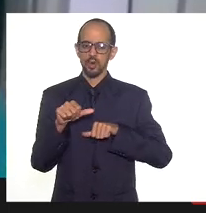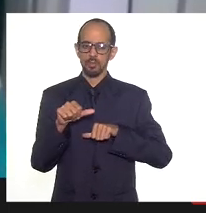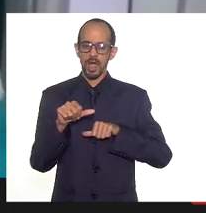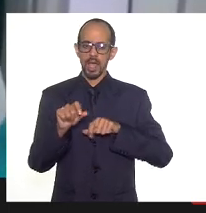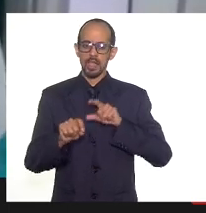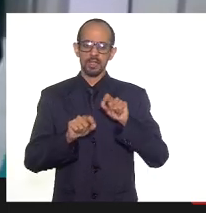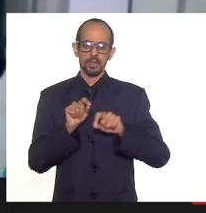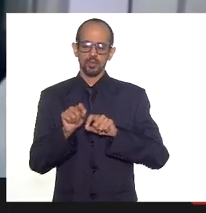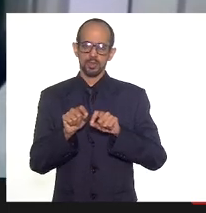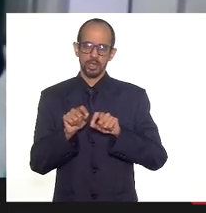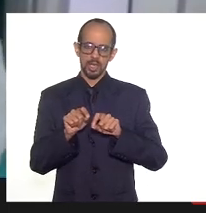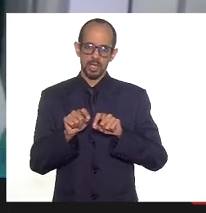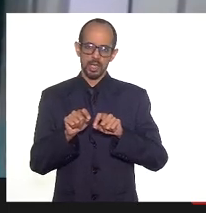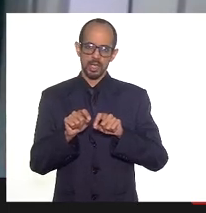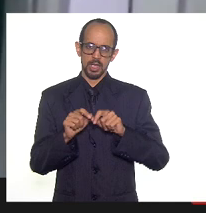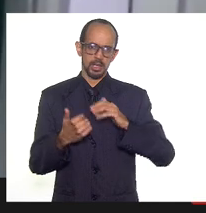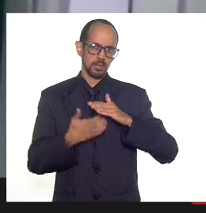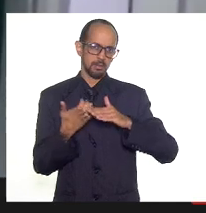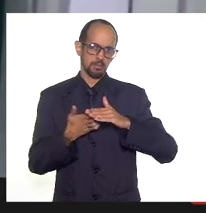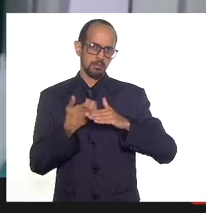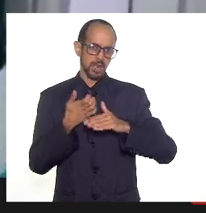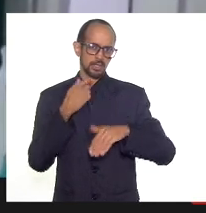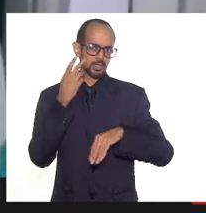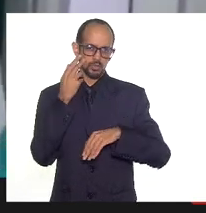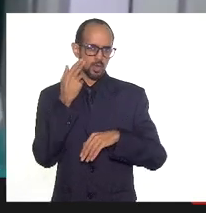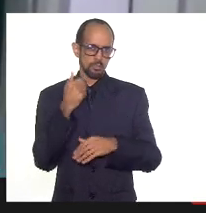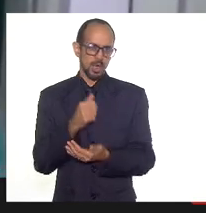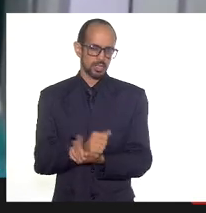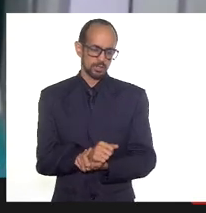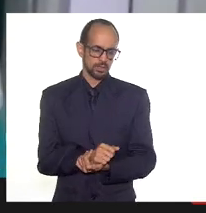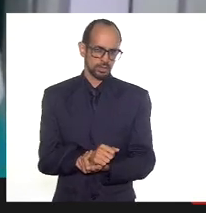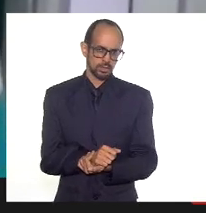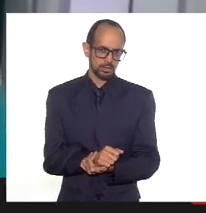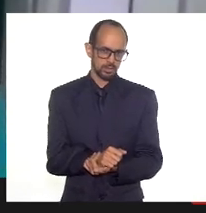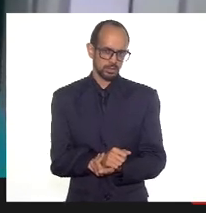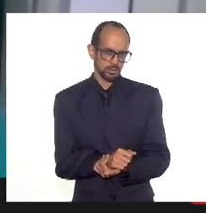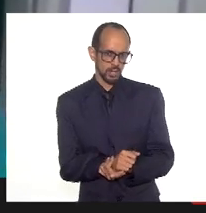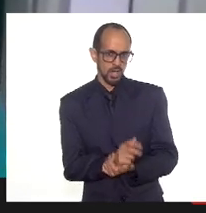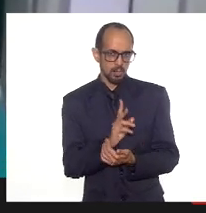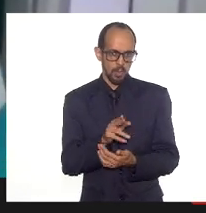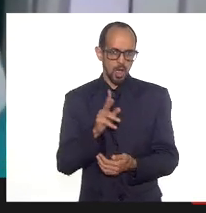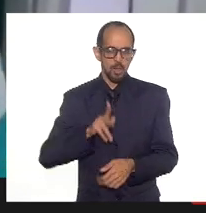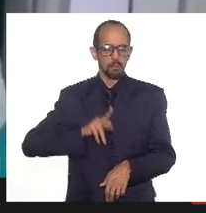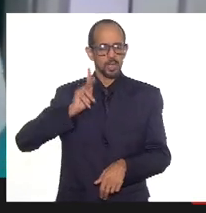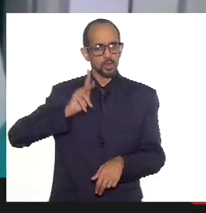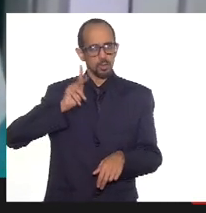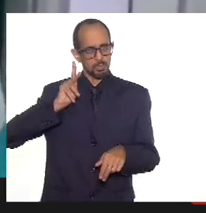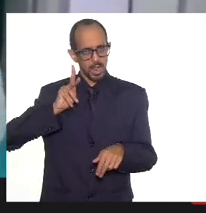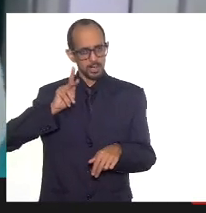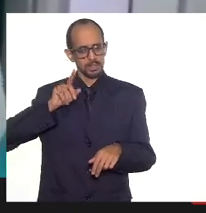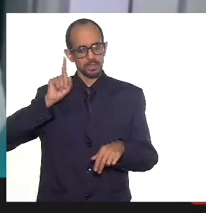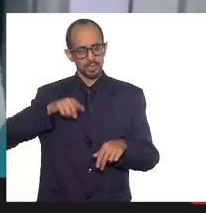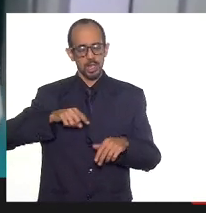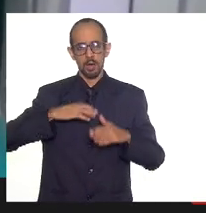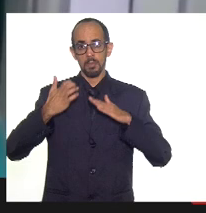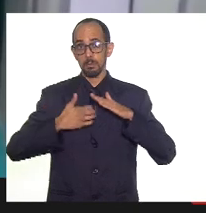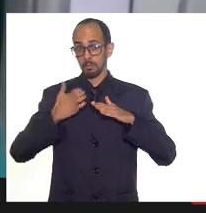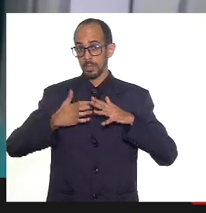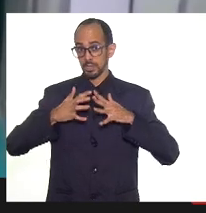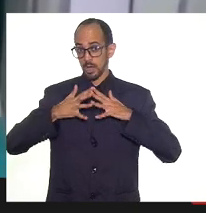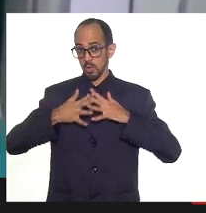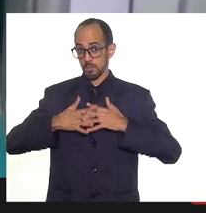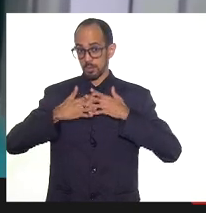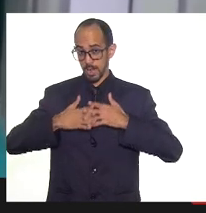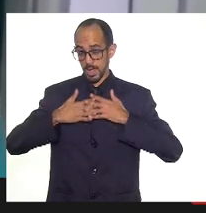assim, em agentes financeiros convencionais, em bancos convencionais. Assim como a Petrobras, que é uma empresa complexa, né, pela